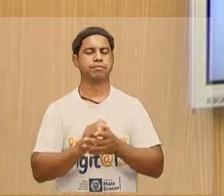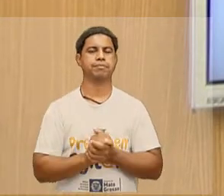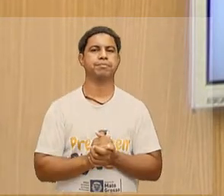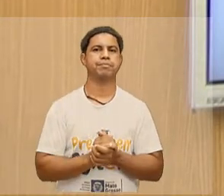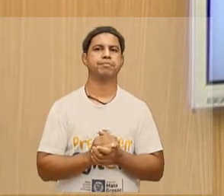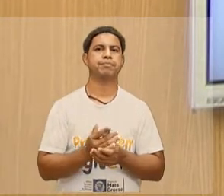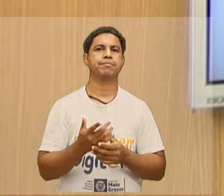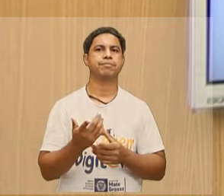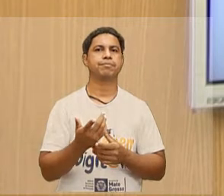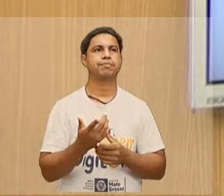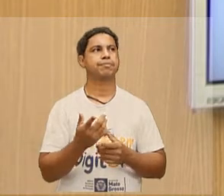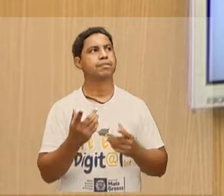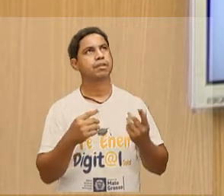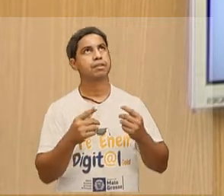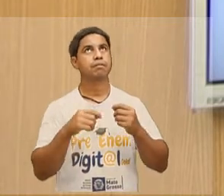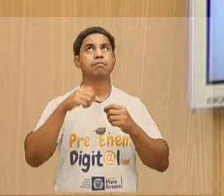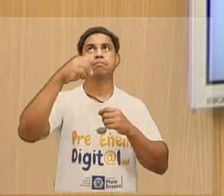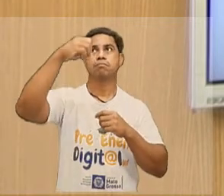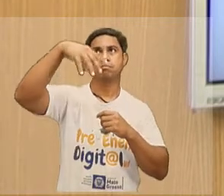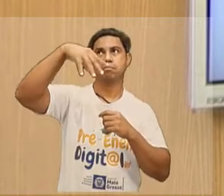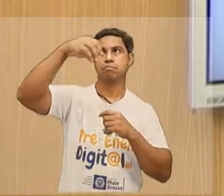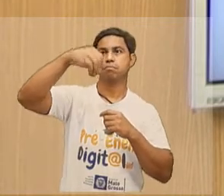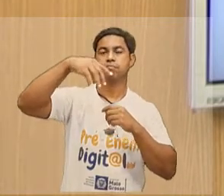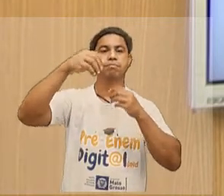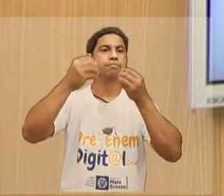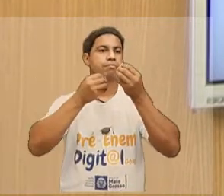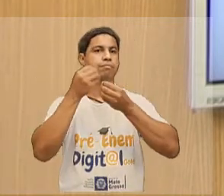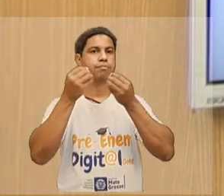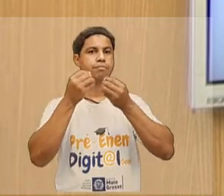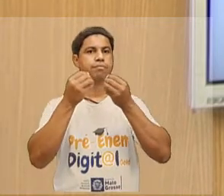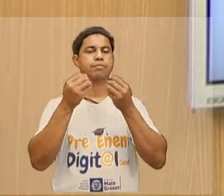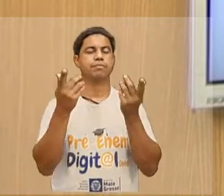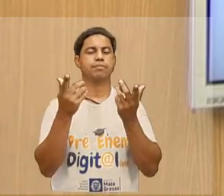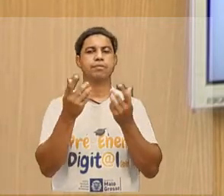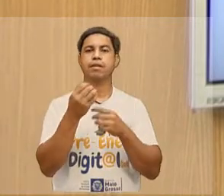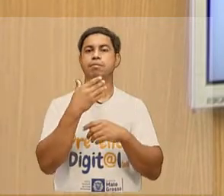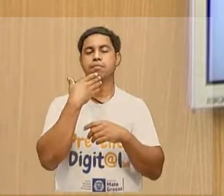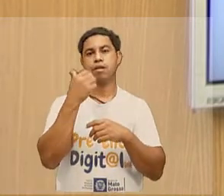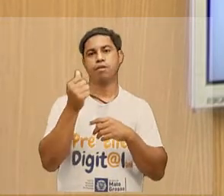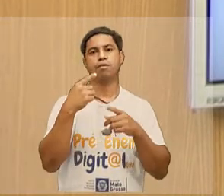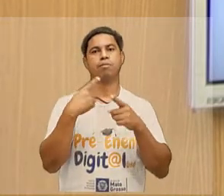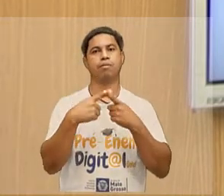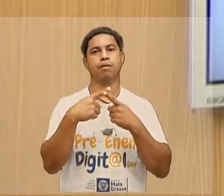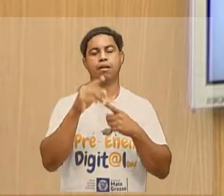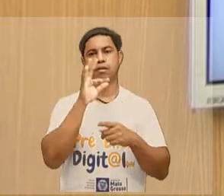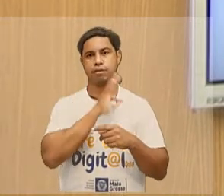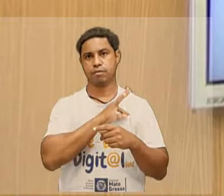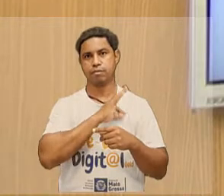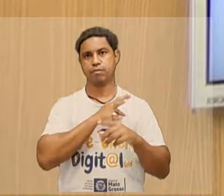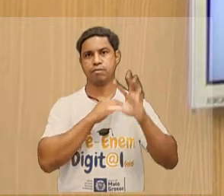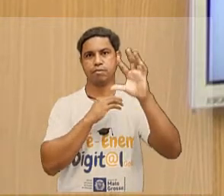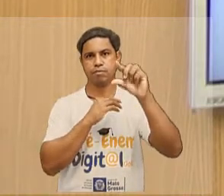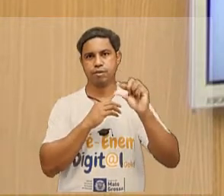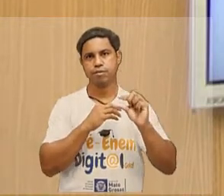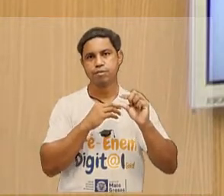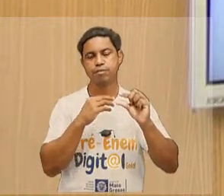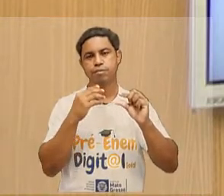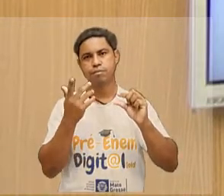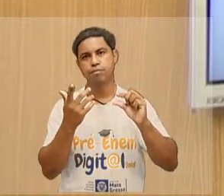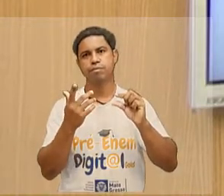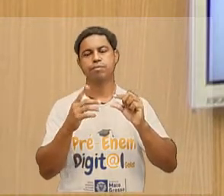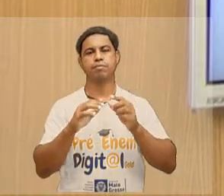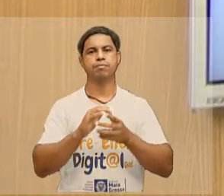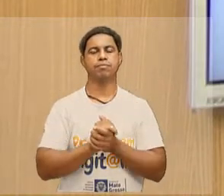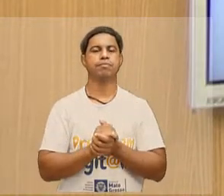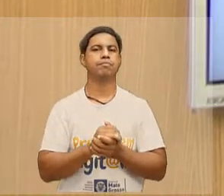incandescente. Por isso deixaram de ser usadas. Muitas ainda têm em casa essa lâmpada, né? Mas o que acontece? Efeito Joule é